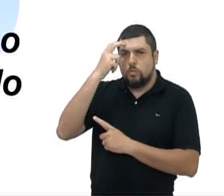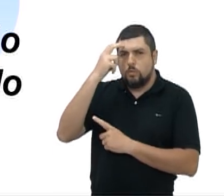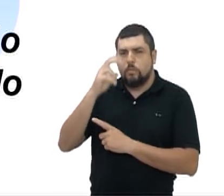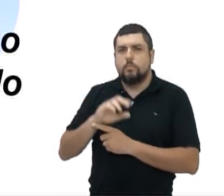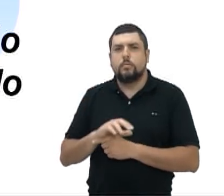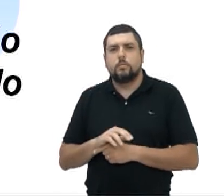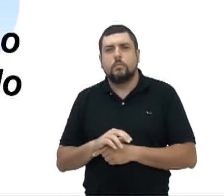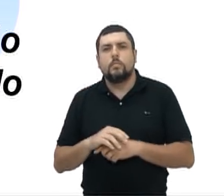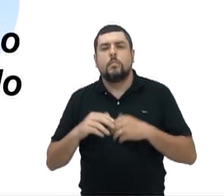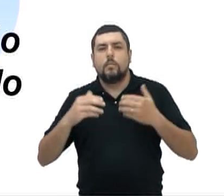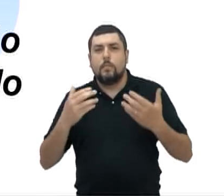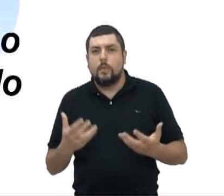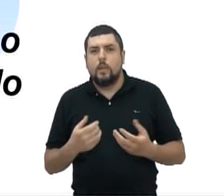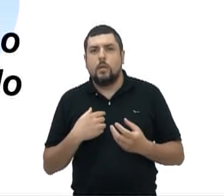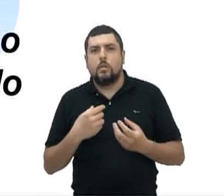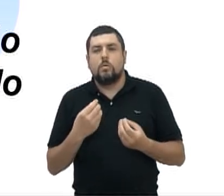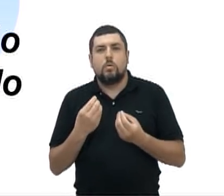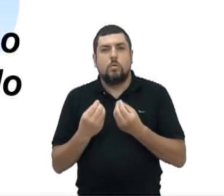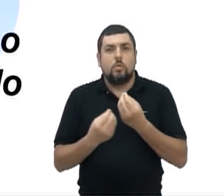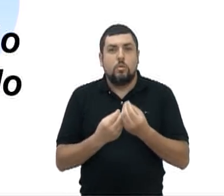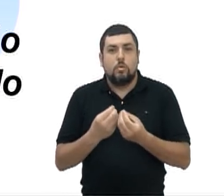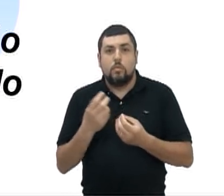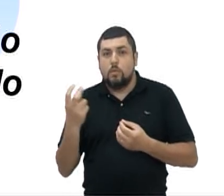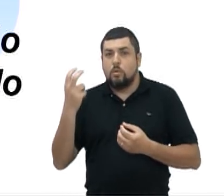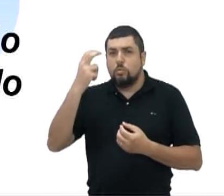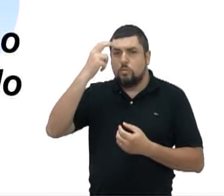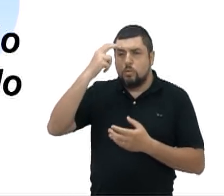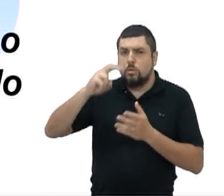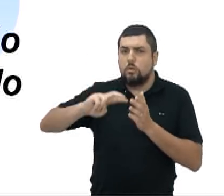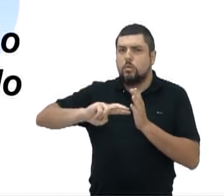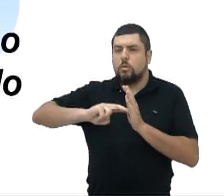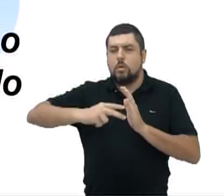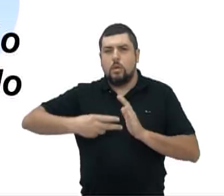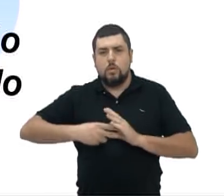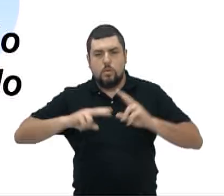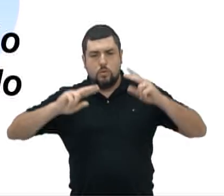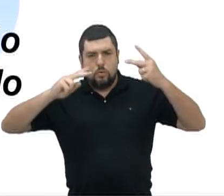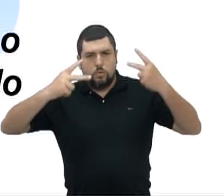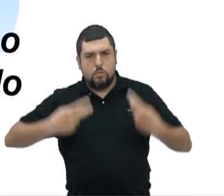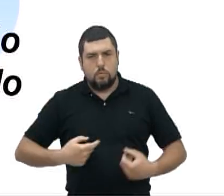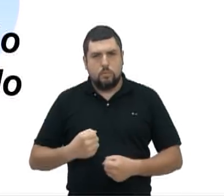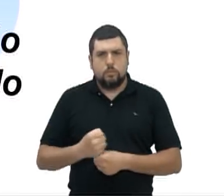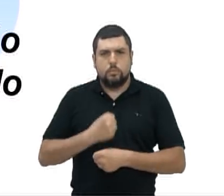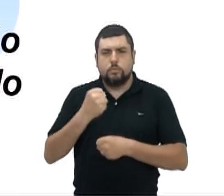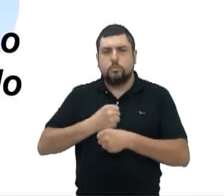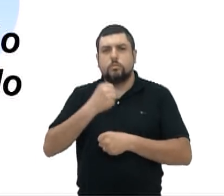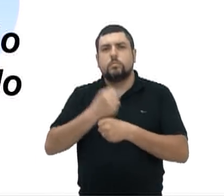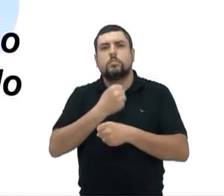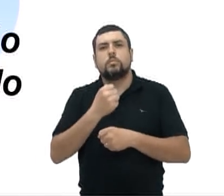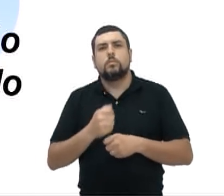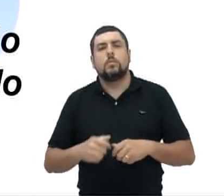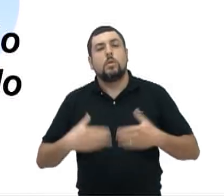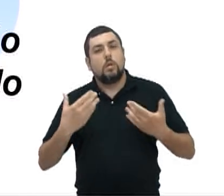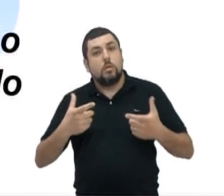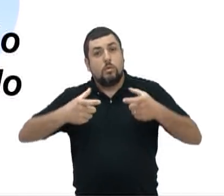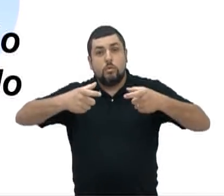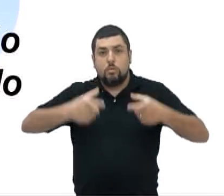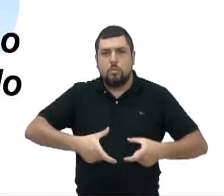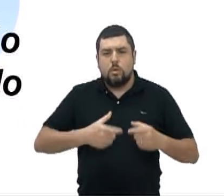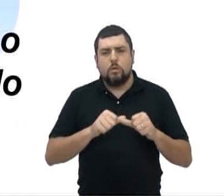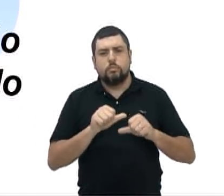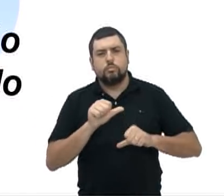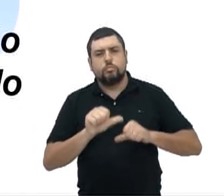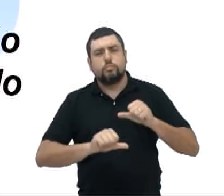e antrópicos, fenômenos aqueles promovidos pelo ser humano, na constante transformação do espaço